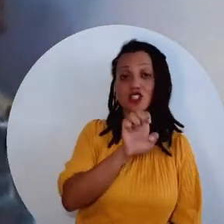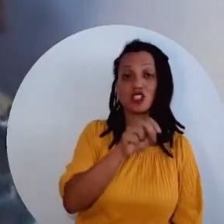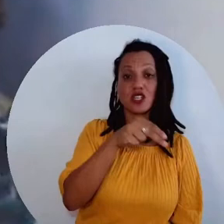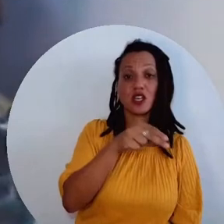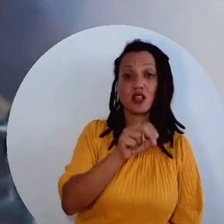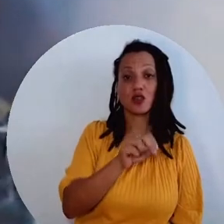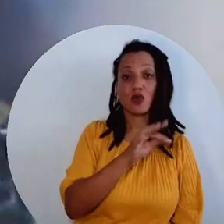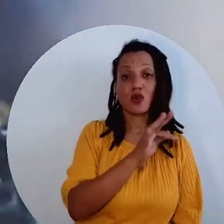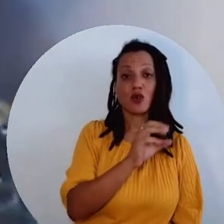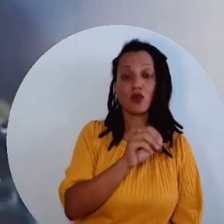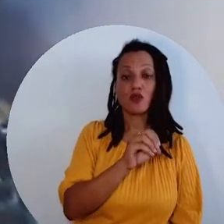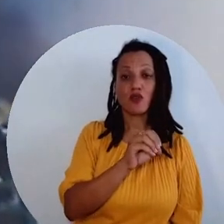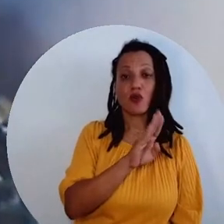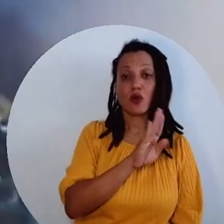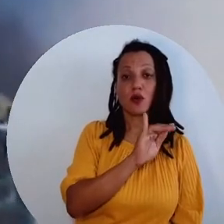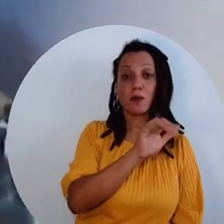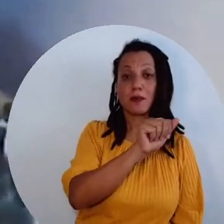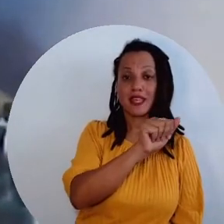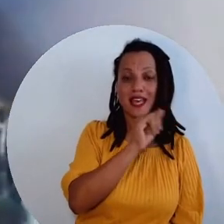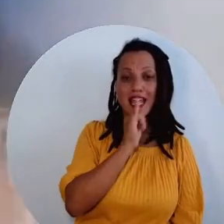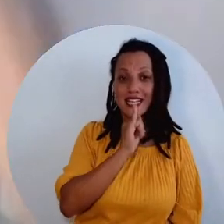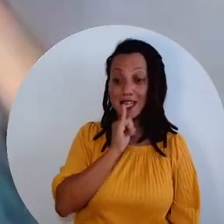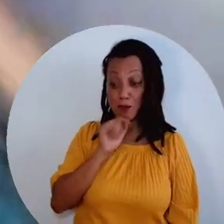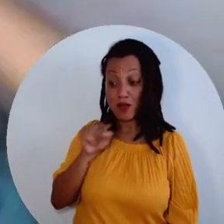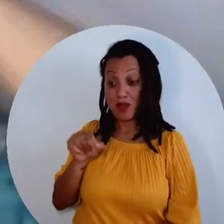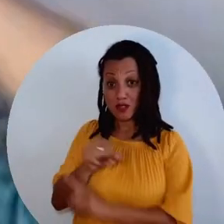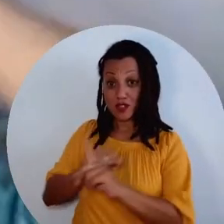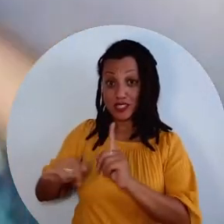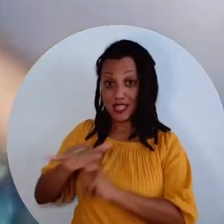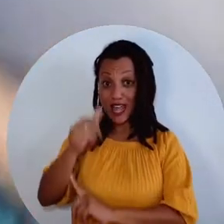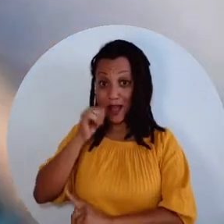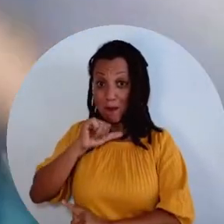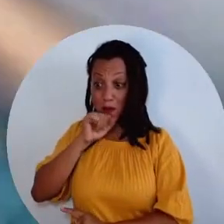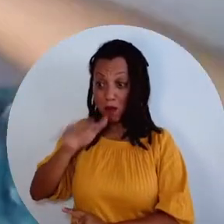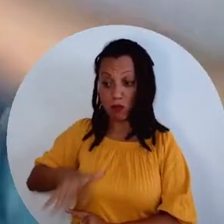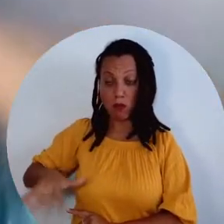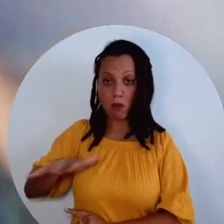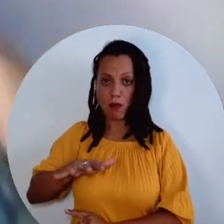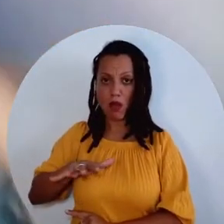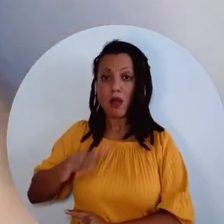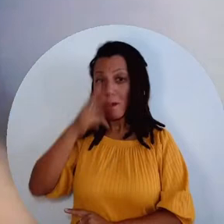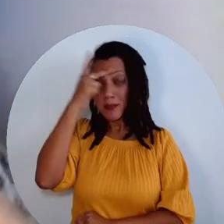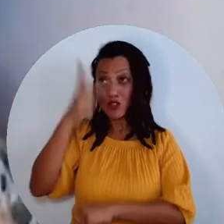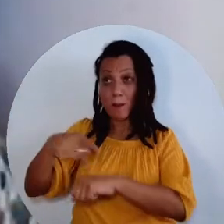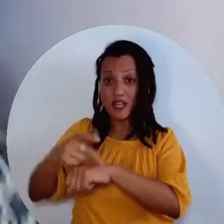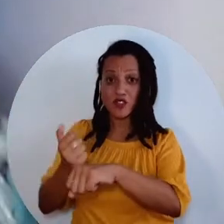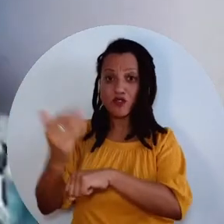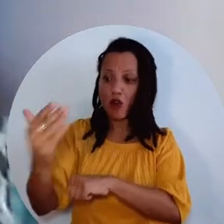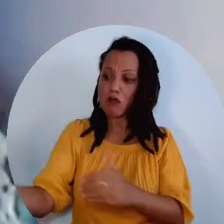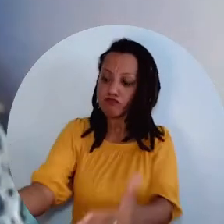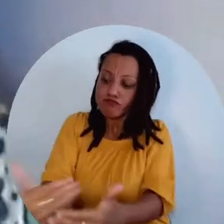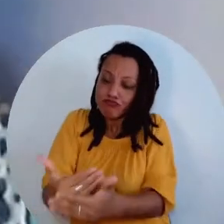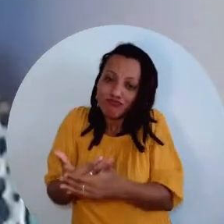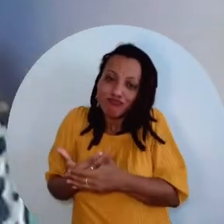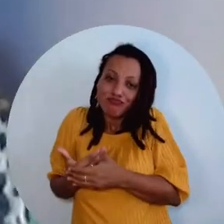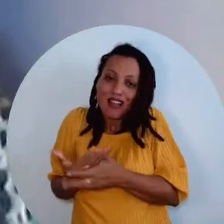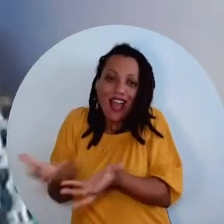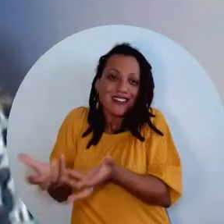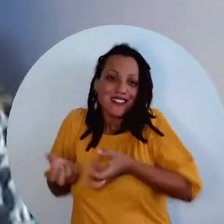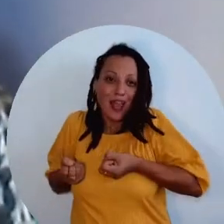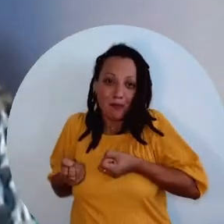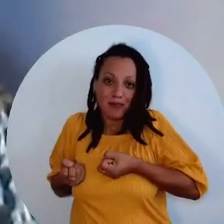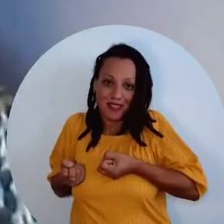xenofobia. Então, sociedades matriarcais, elas acolhem o estrangeiro, elas não expulsam o estrangeiro. Então, essa também é